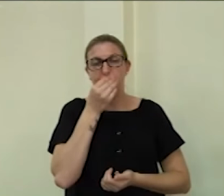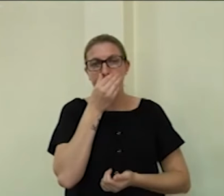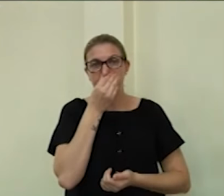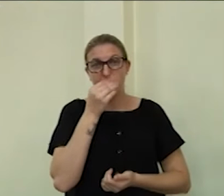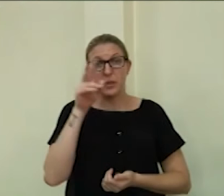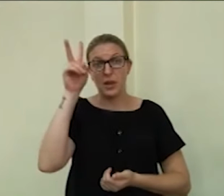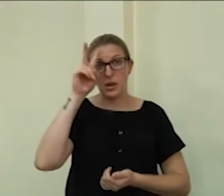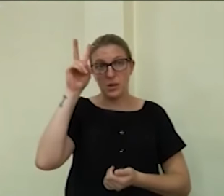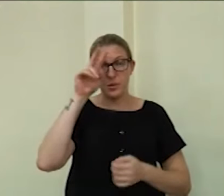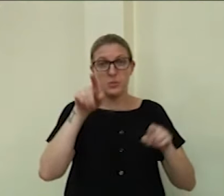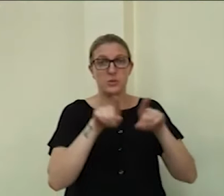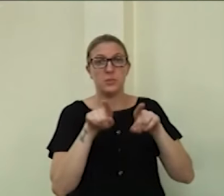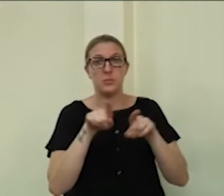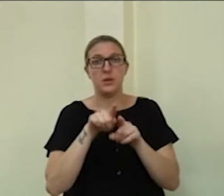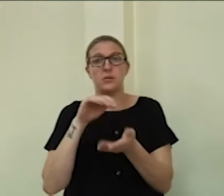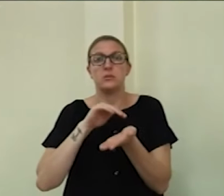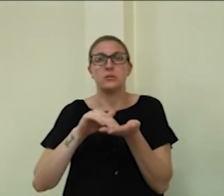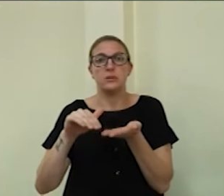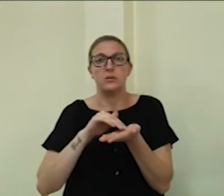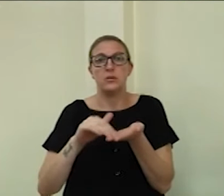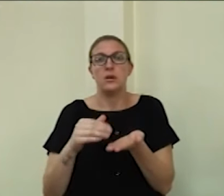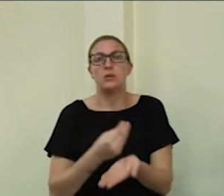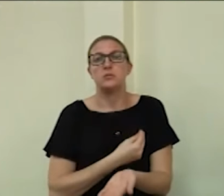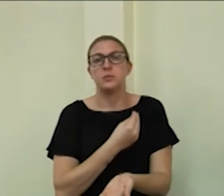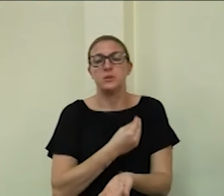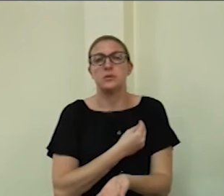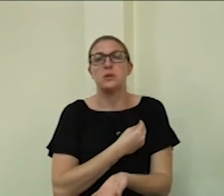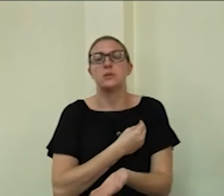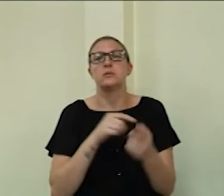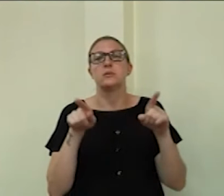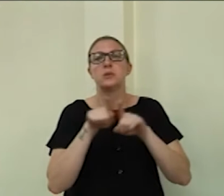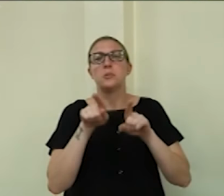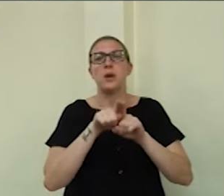Lembramos aqui também os secretários presentes, a imprensa,